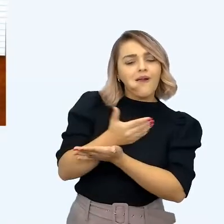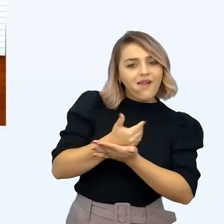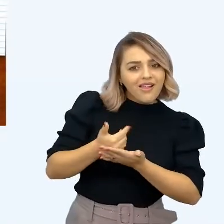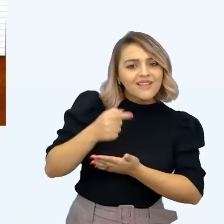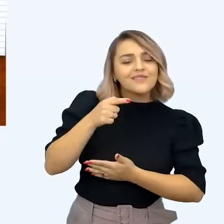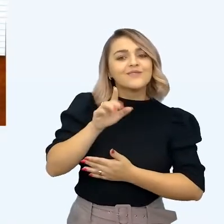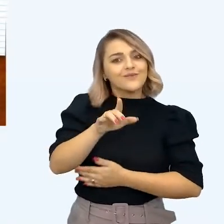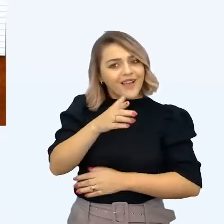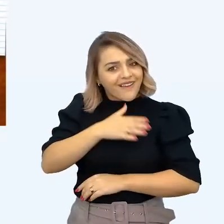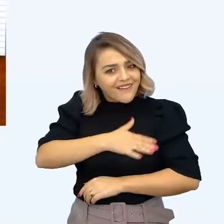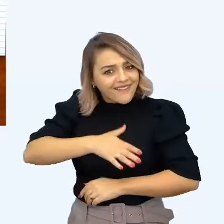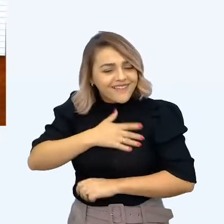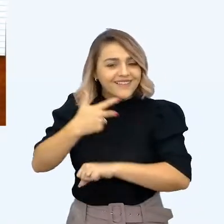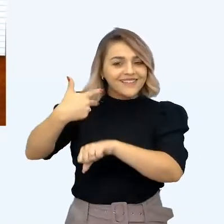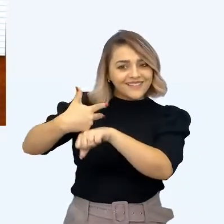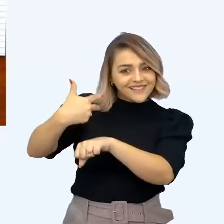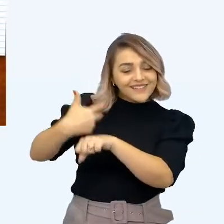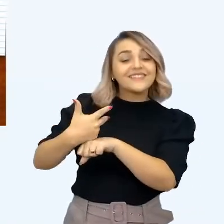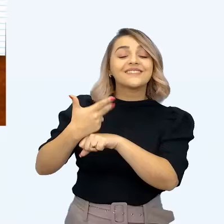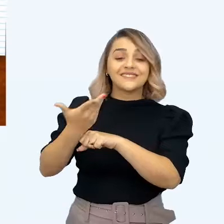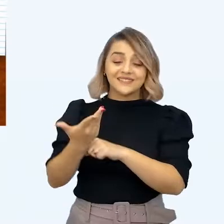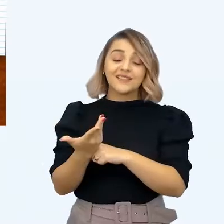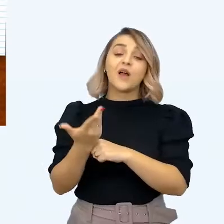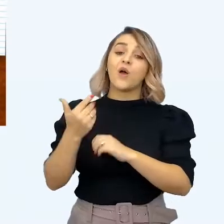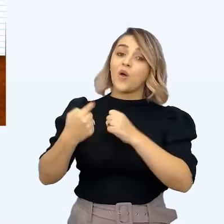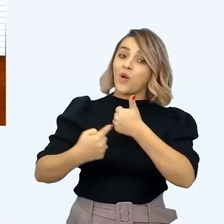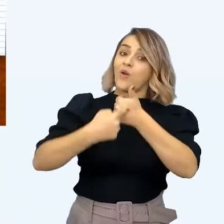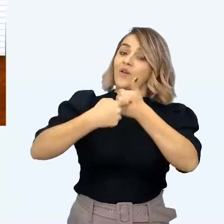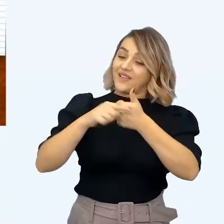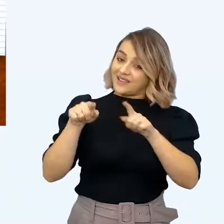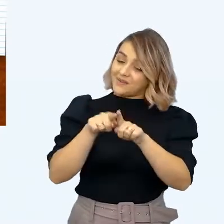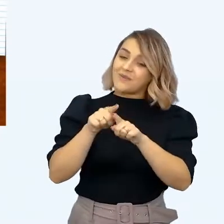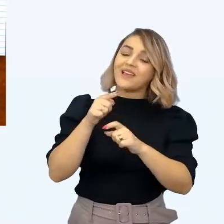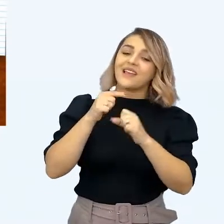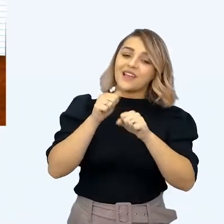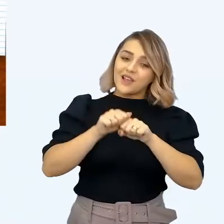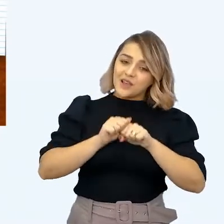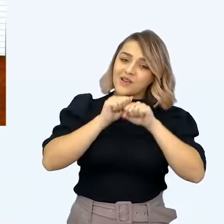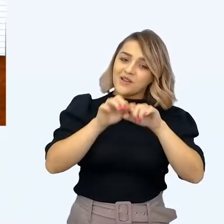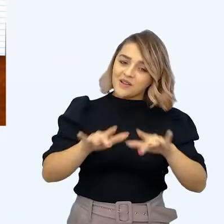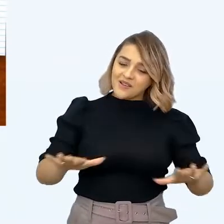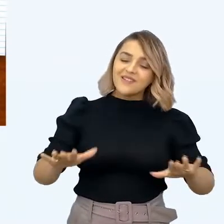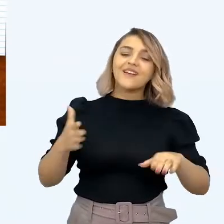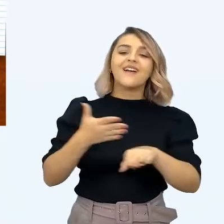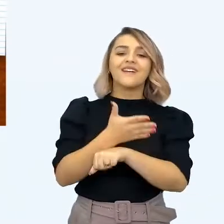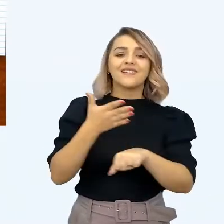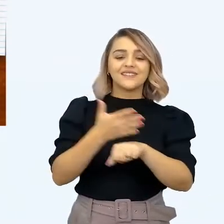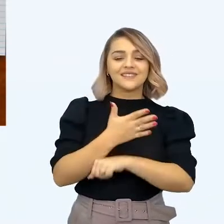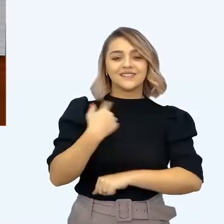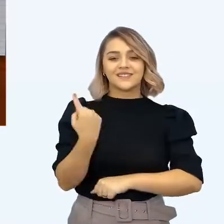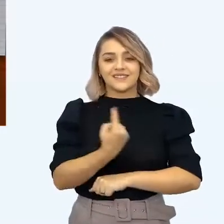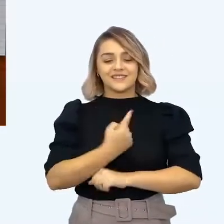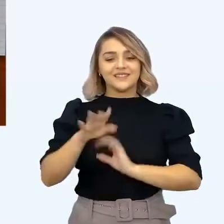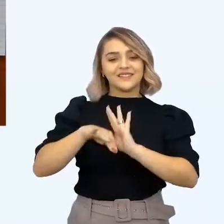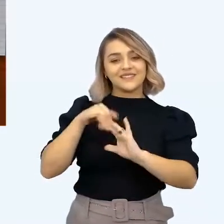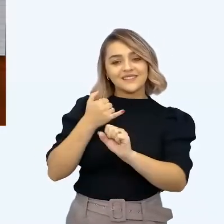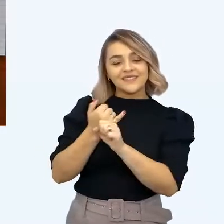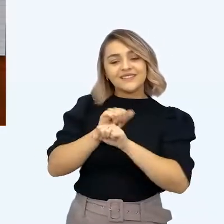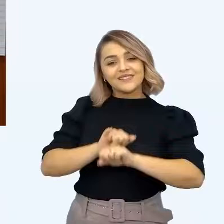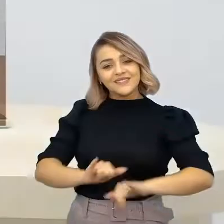Então curta e compartilhe. Não deixe também de assinar nosso canal e nos ajudar a disseminar informação pelo país. Até a